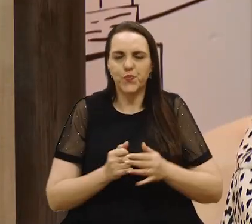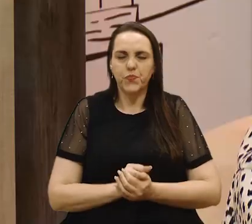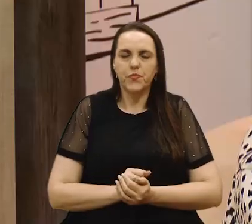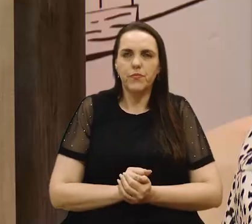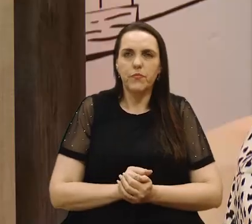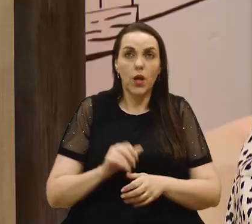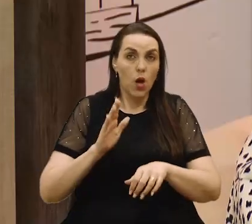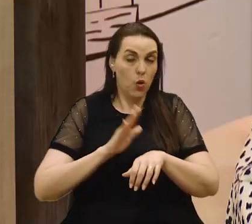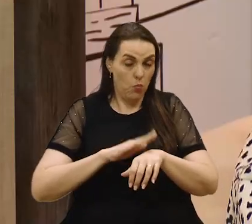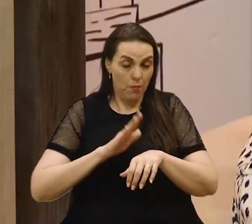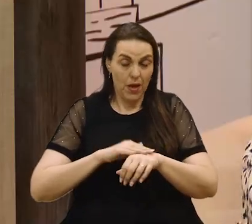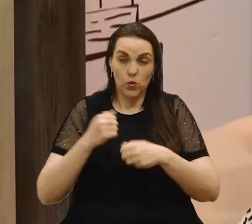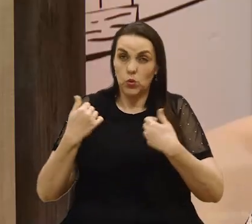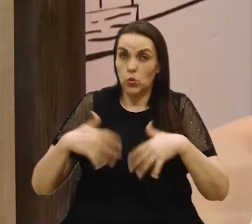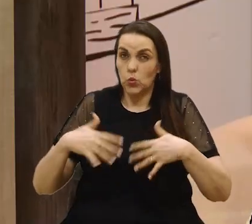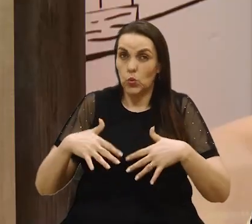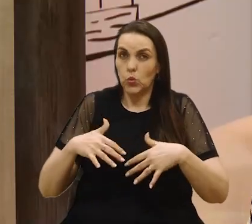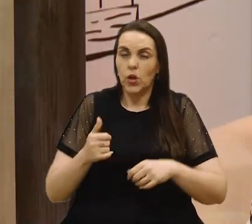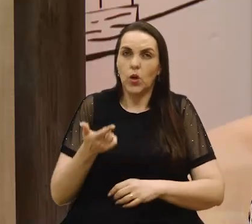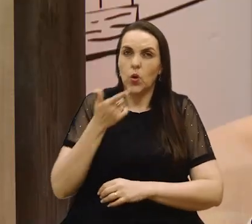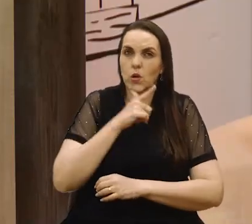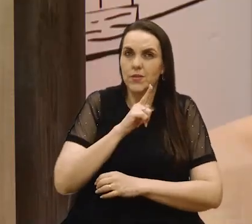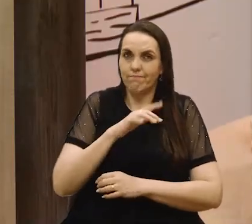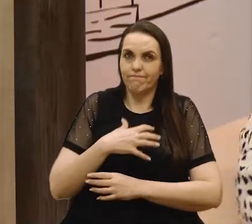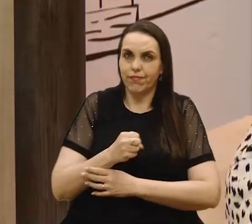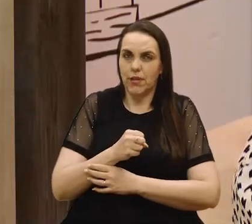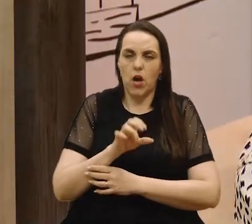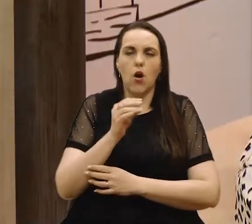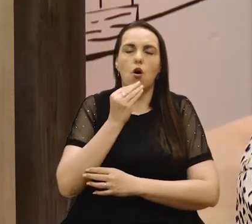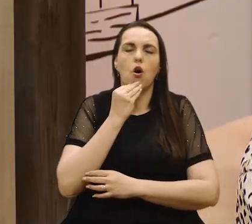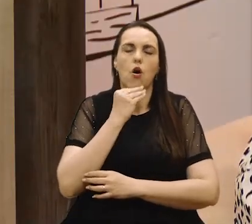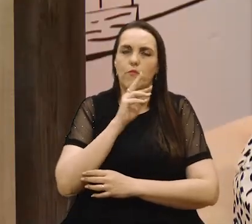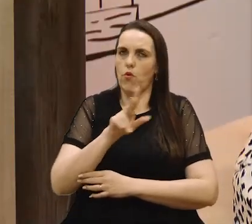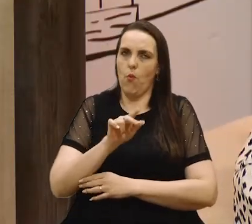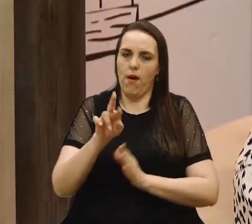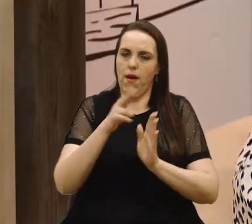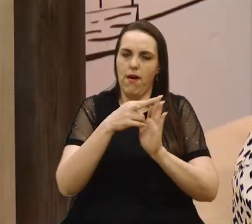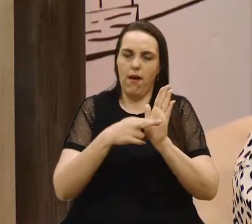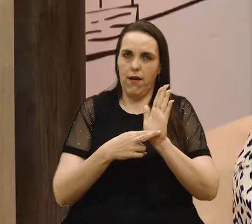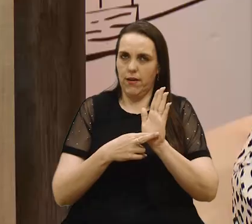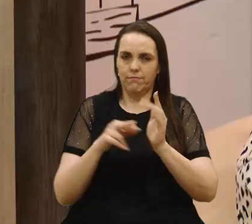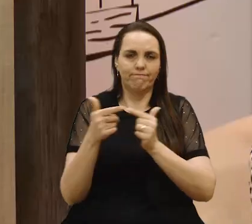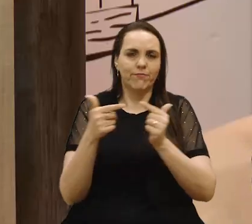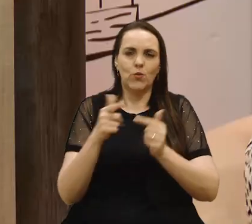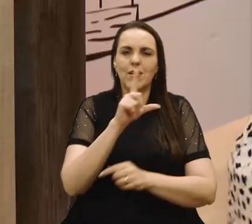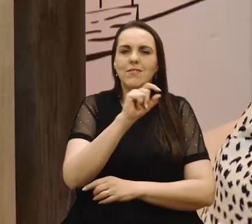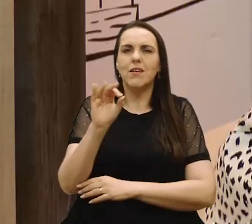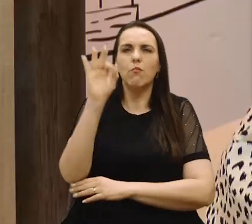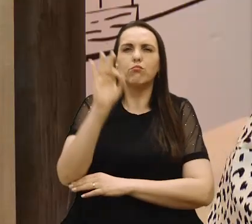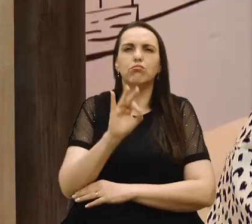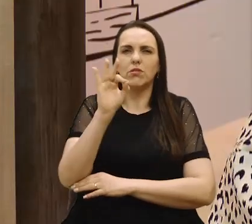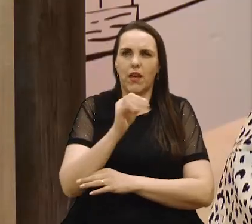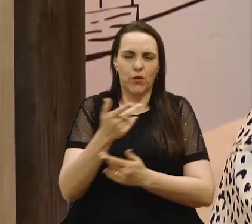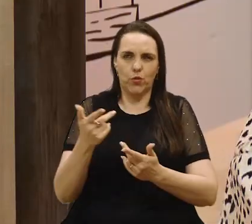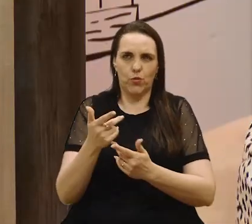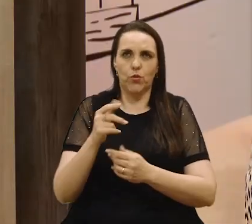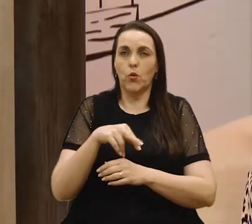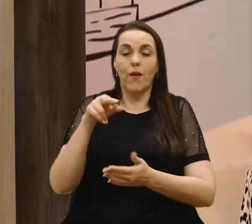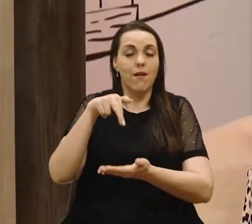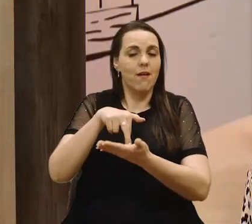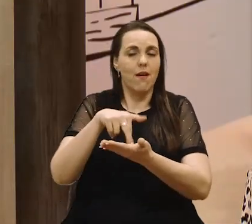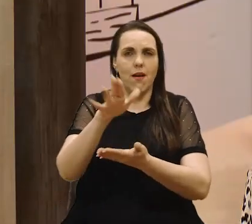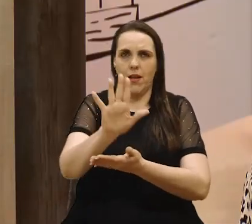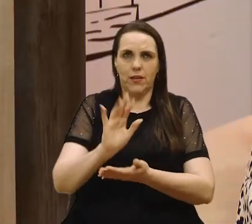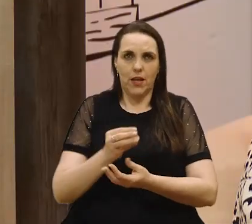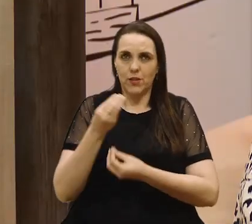definitivo, né? O momento de desespero que leva efetivamente, claro, não é regra, tá? Não existe 100% dos casos, isso não